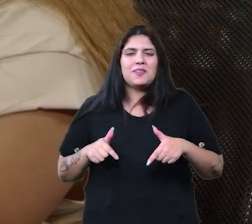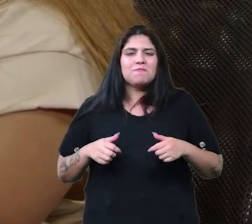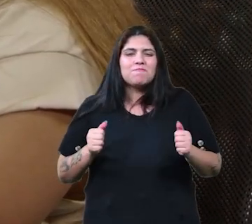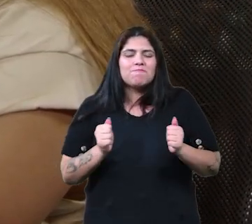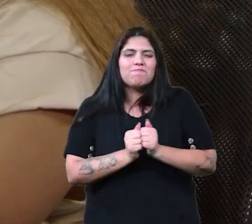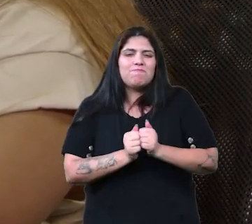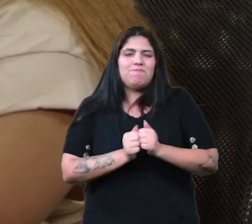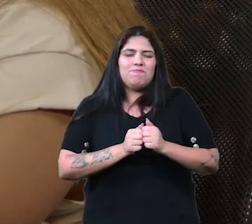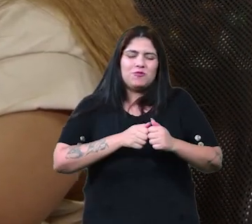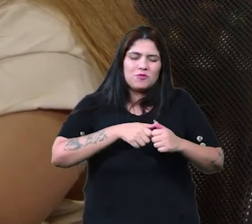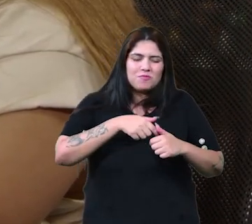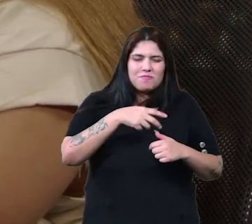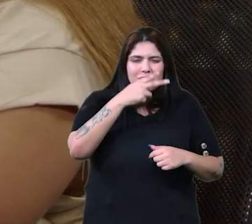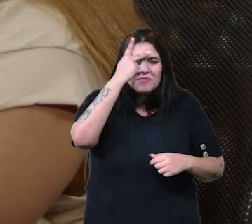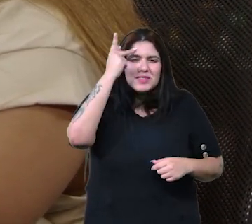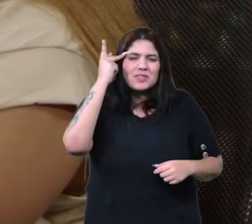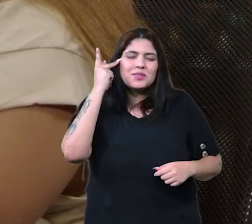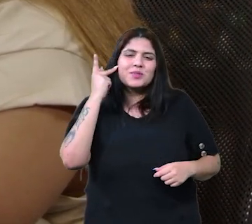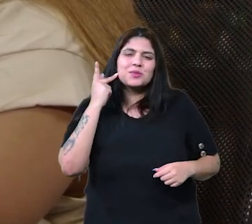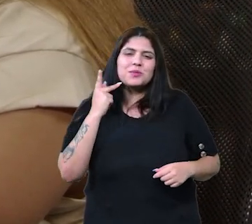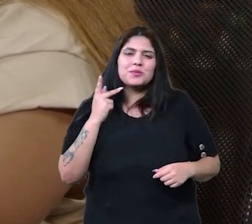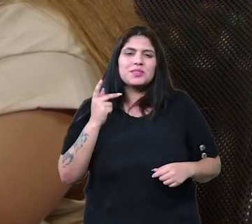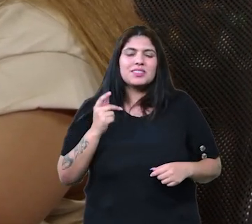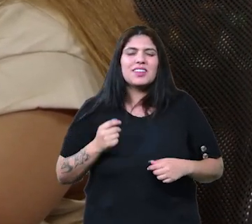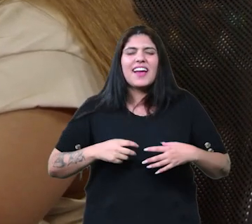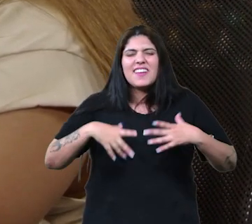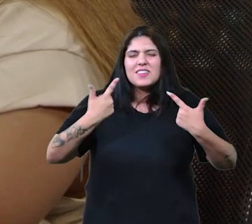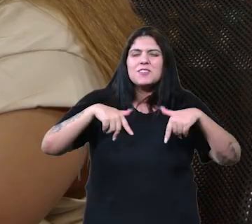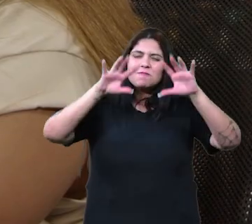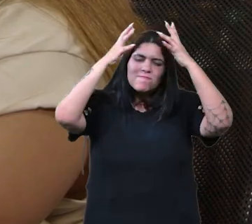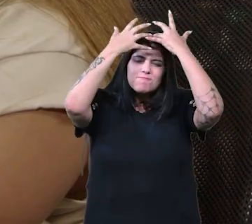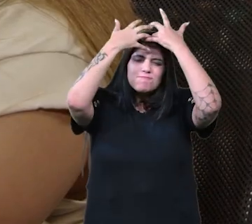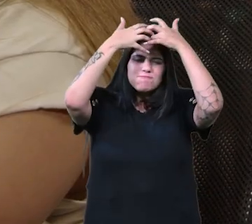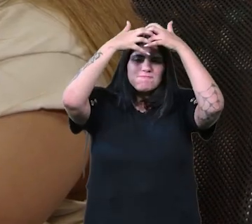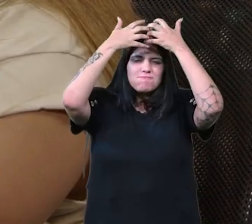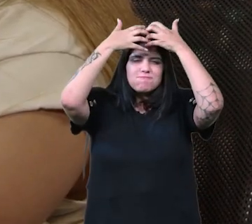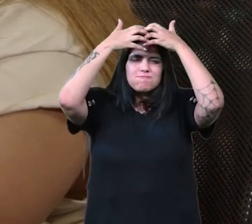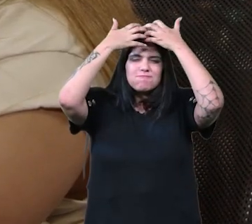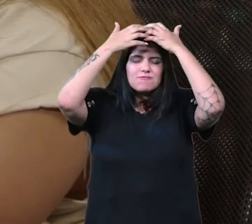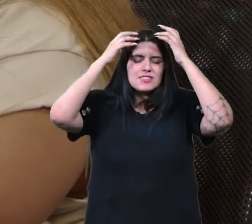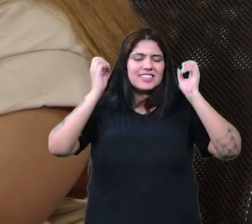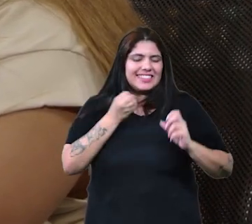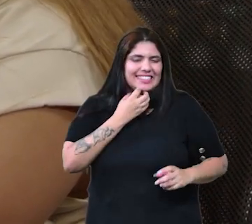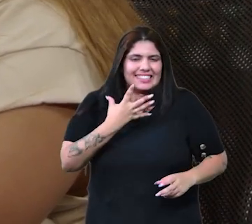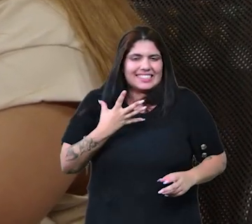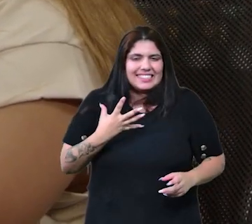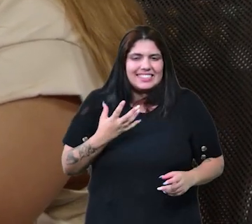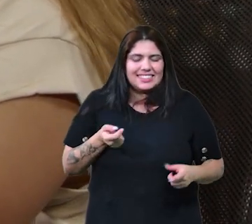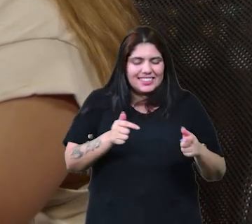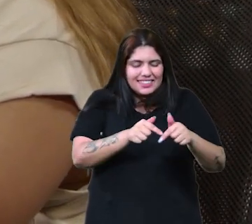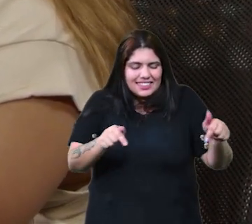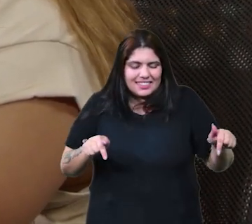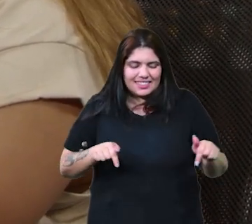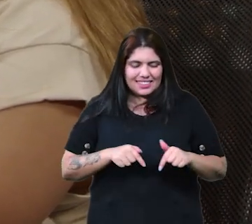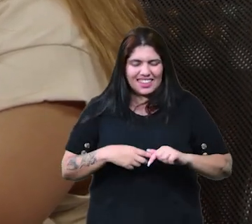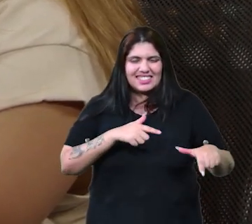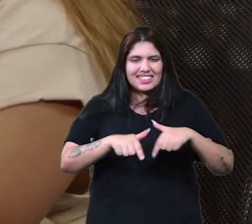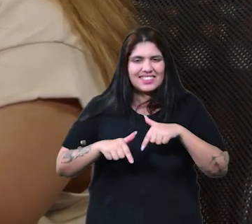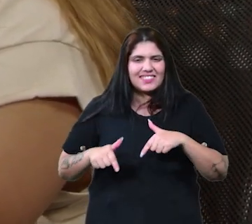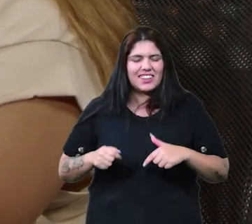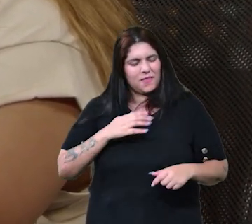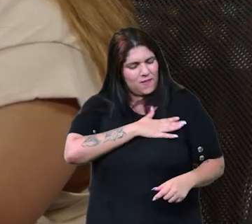realmente refletir sobre a importância da gente estar bem nesse local de trabalho, ou seja, gostar de gente, né? Estar